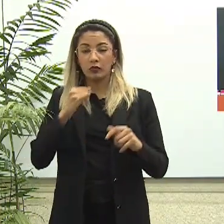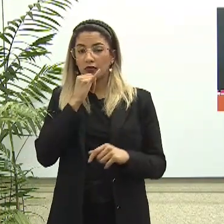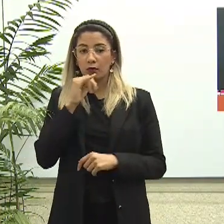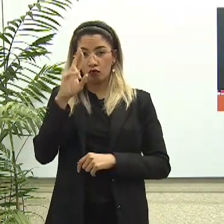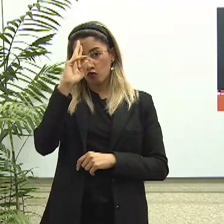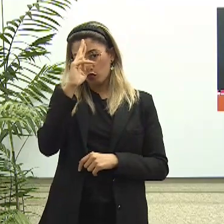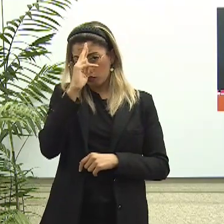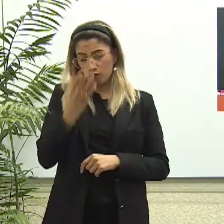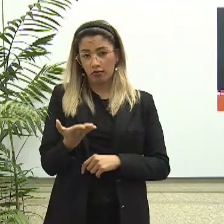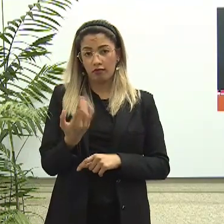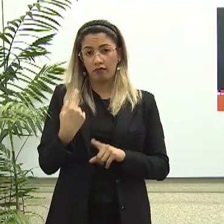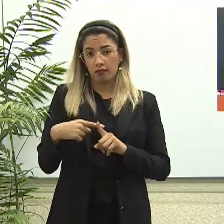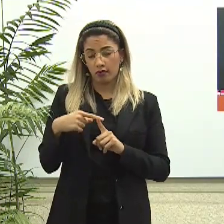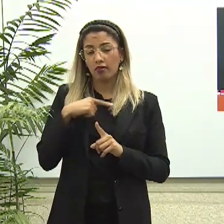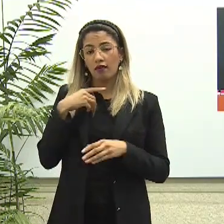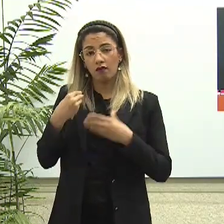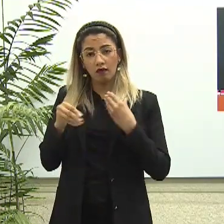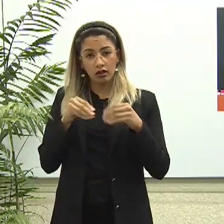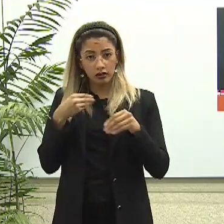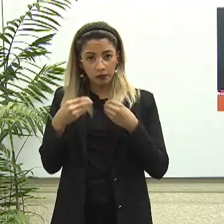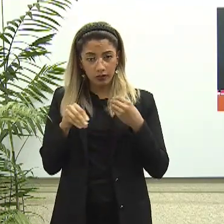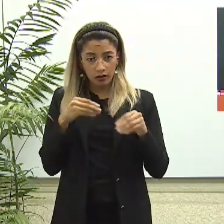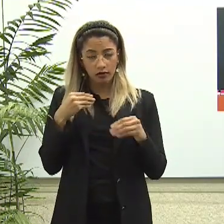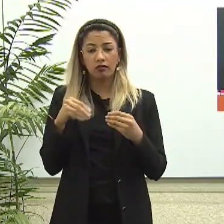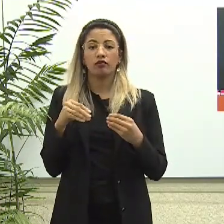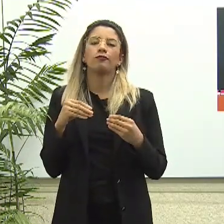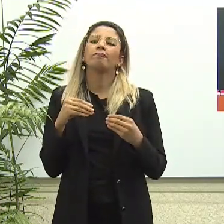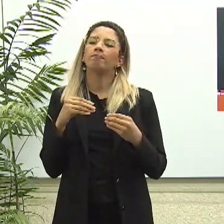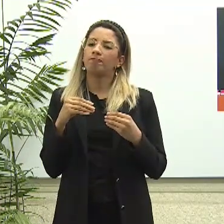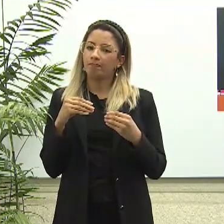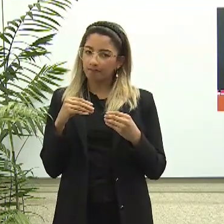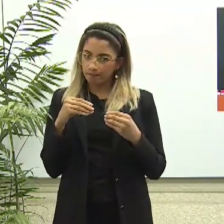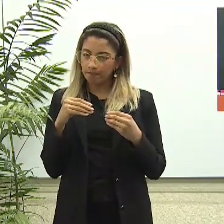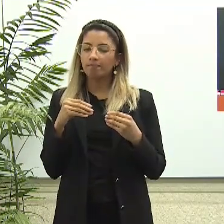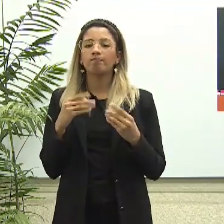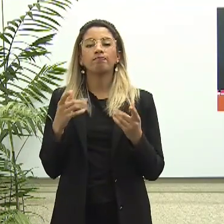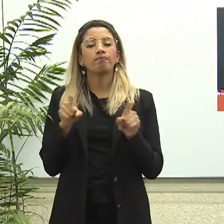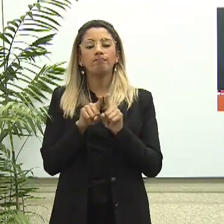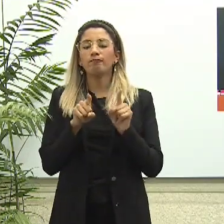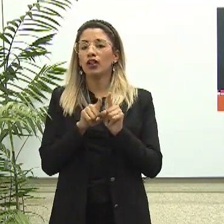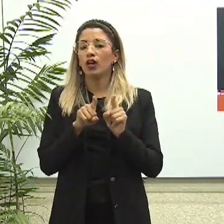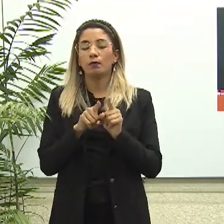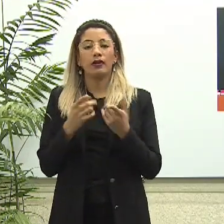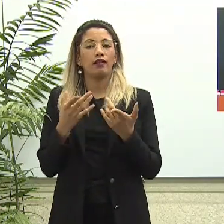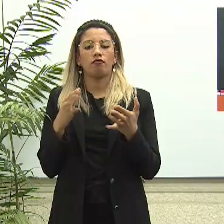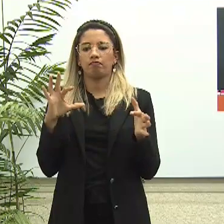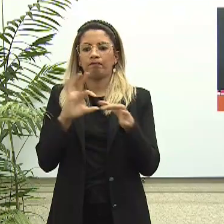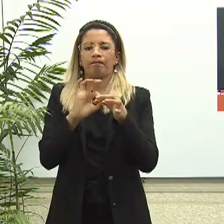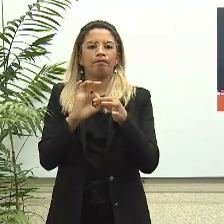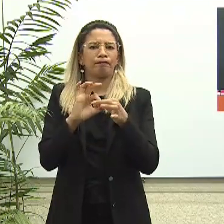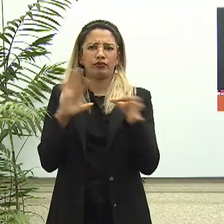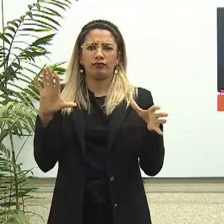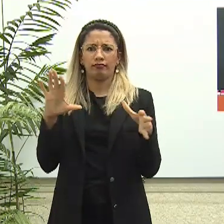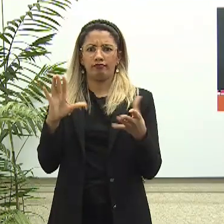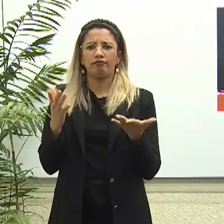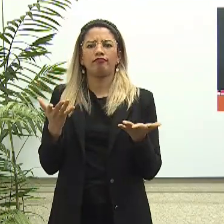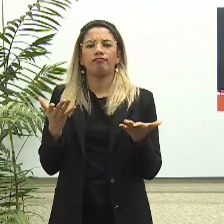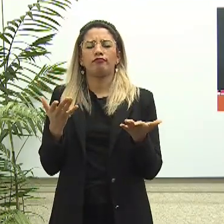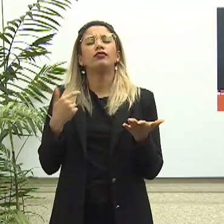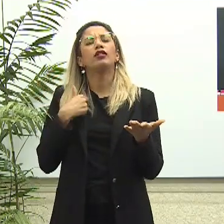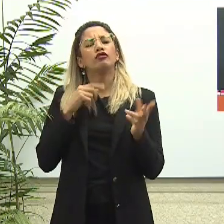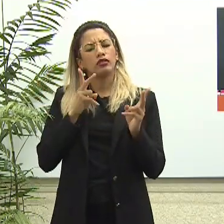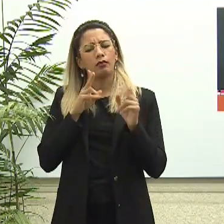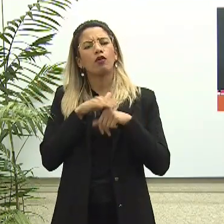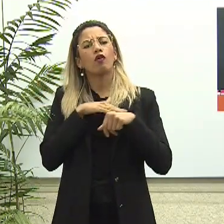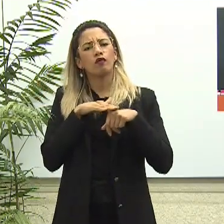Porque é uma uma flexibilização Total uma destruição total de qualquer vínculo e eu constantemente converso com os motoristas